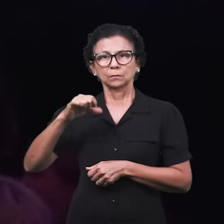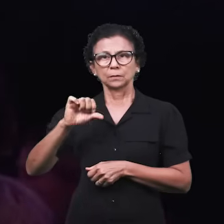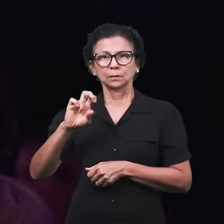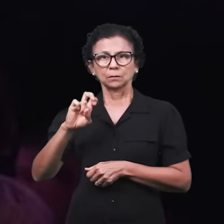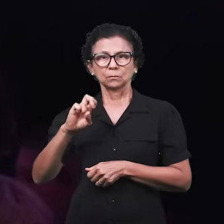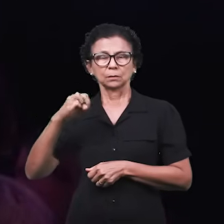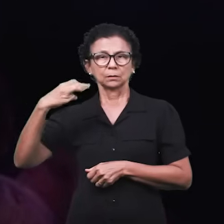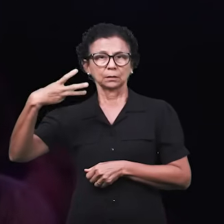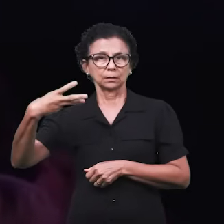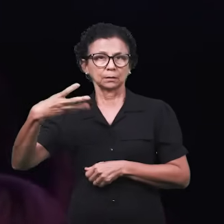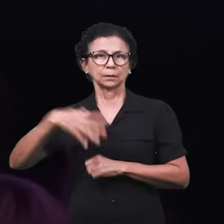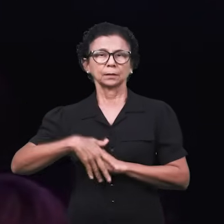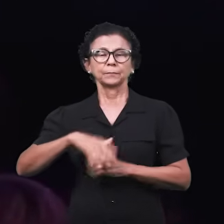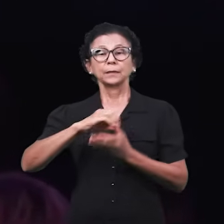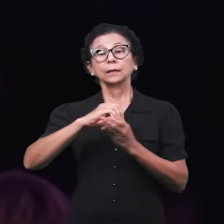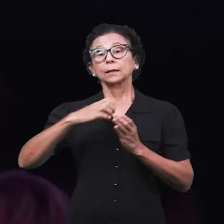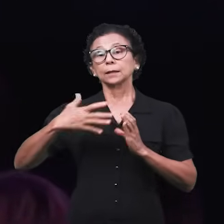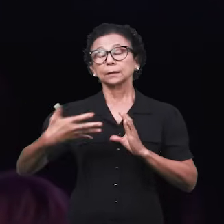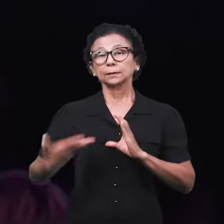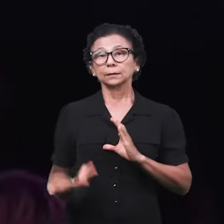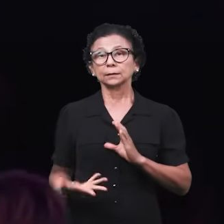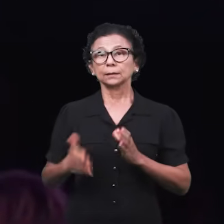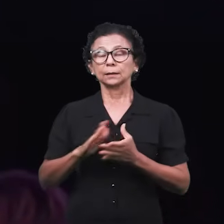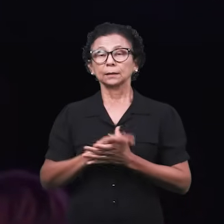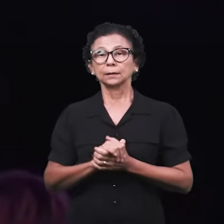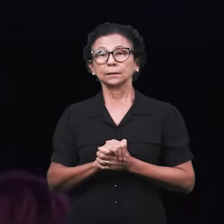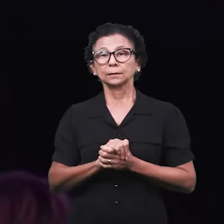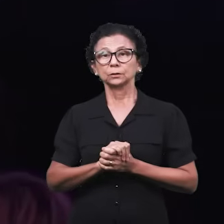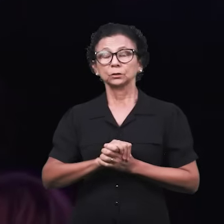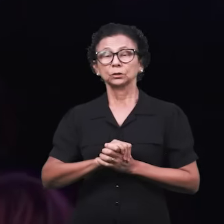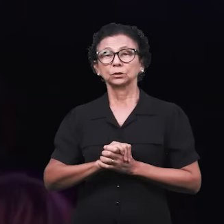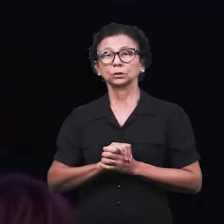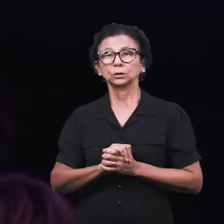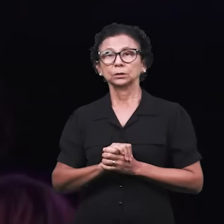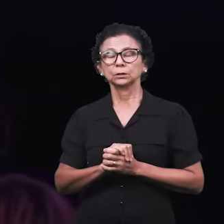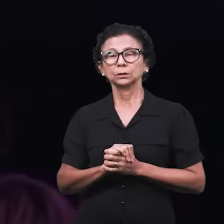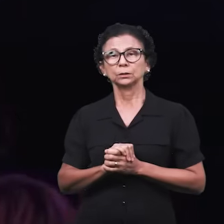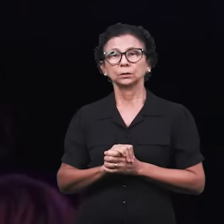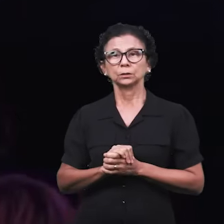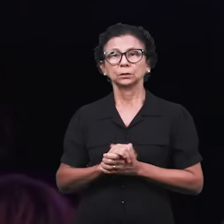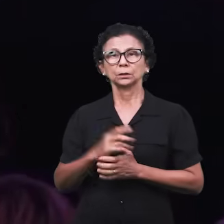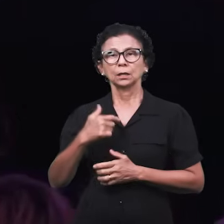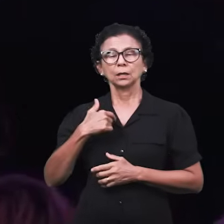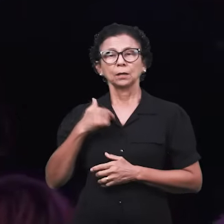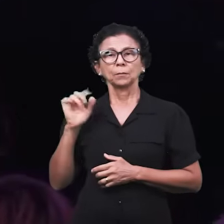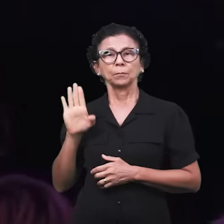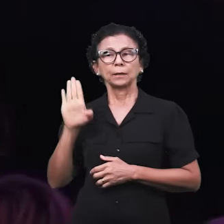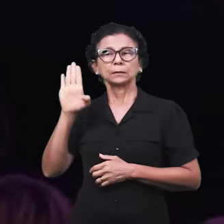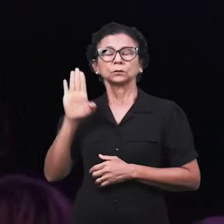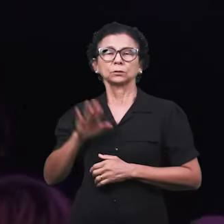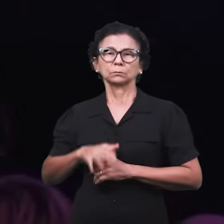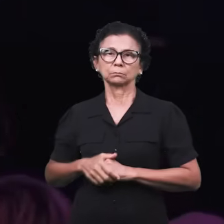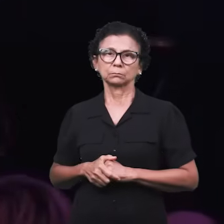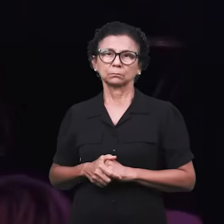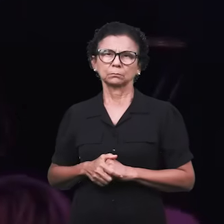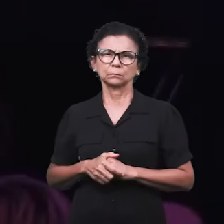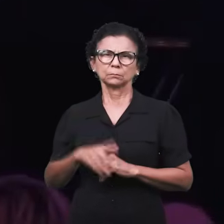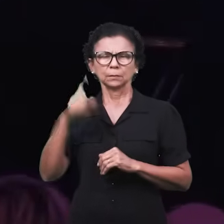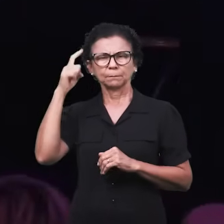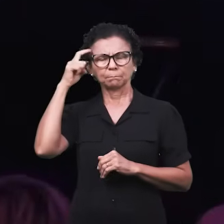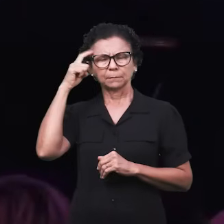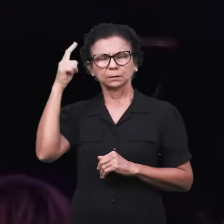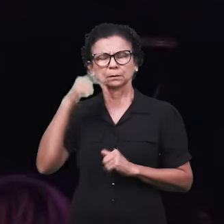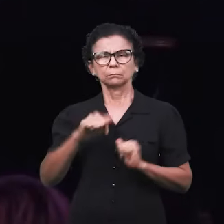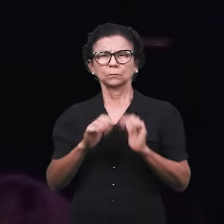1953, tem caráter apartidário e reúne lideranças para reflexão e oração pela